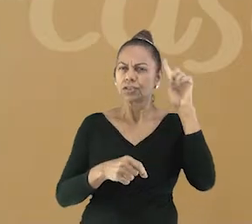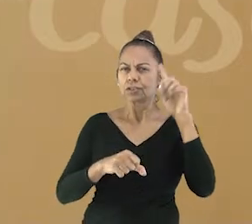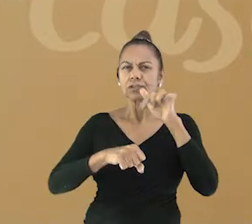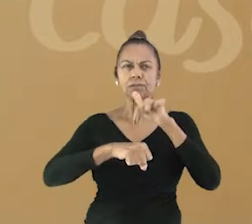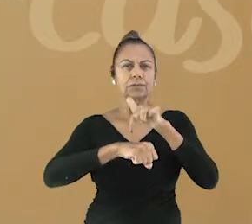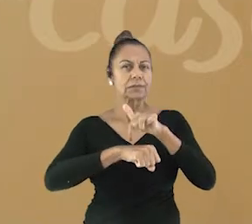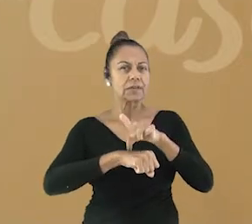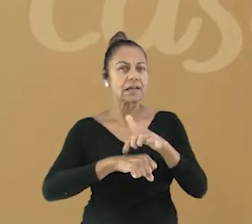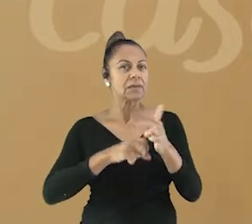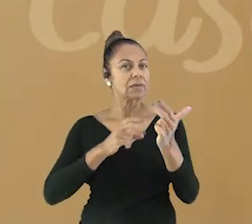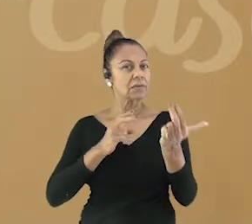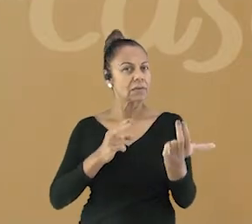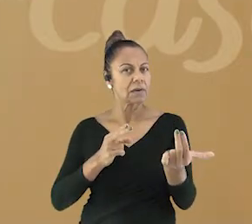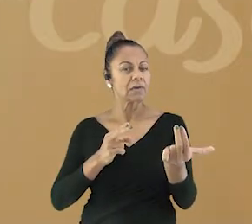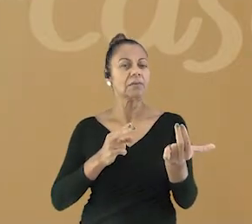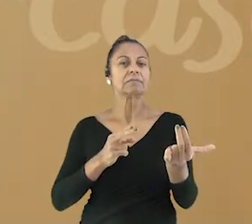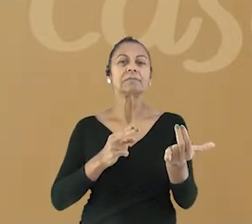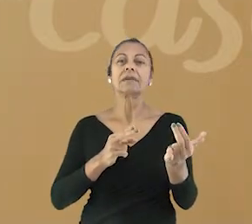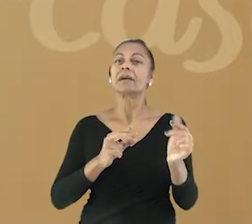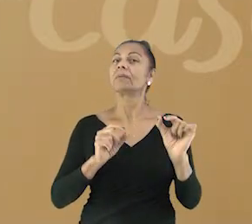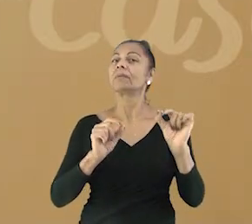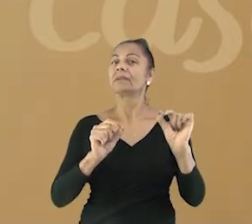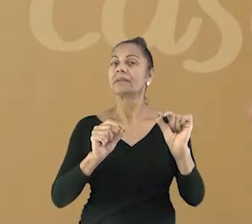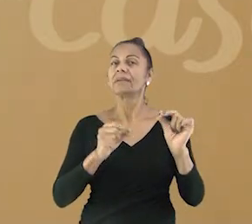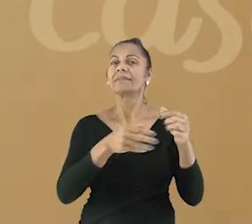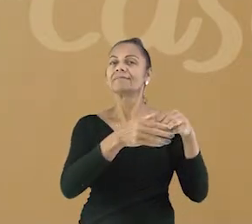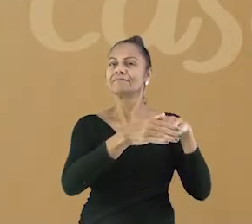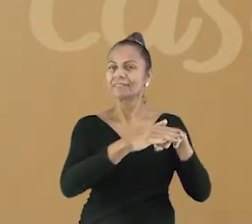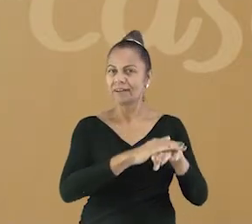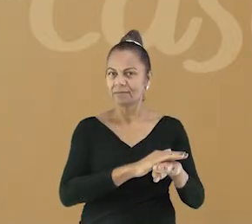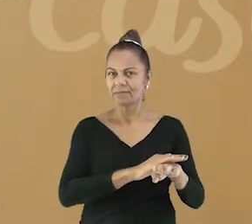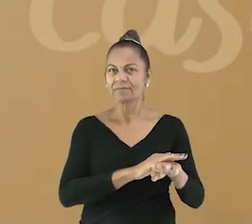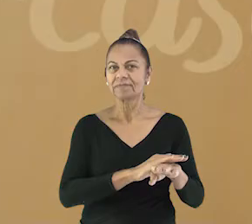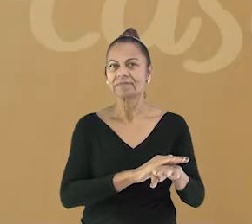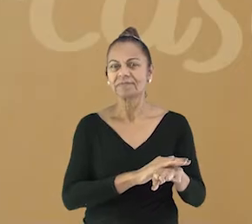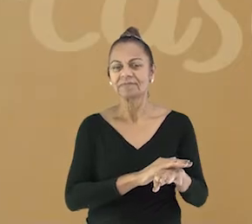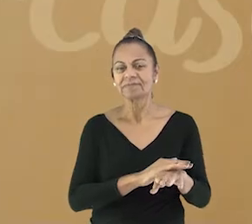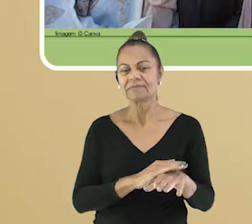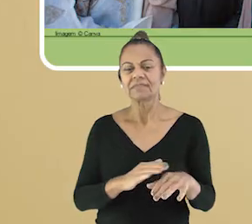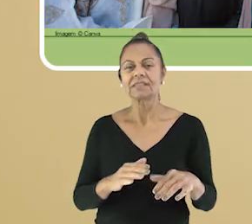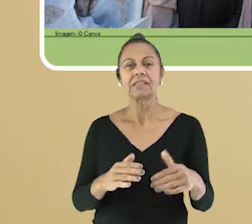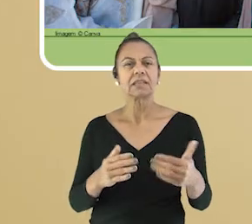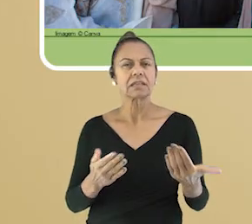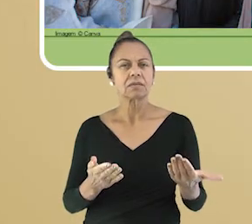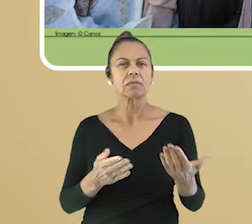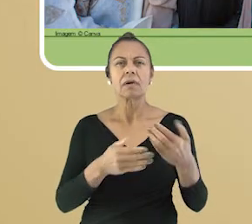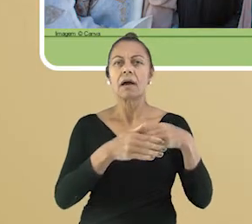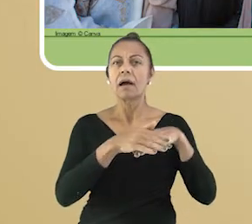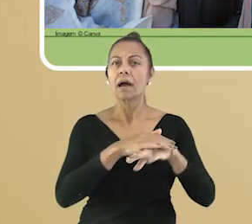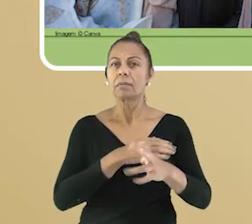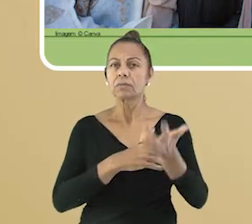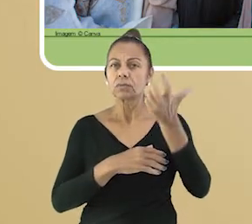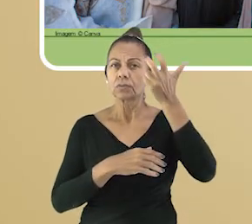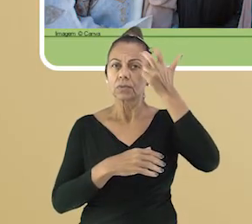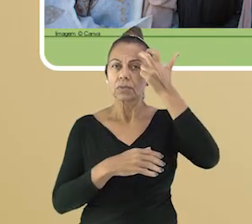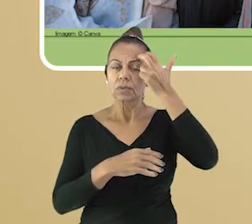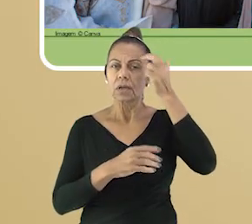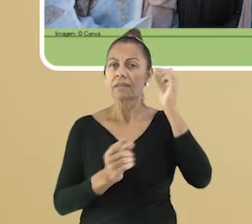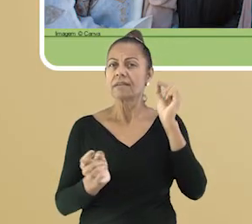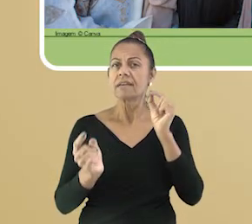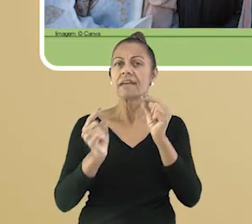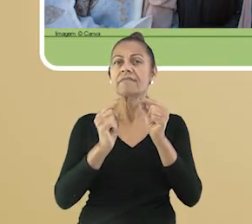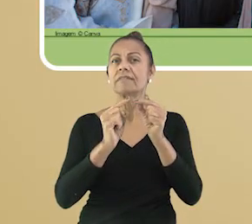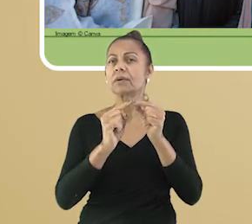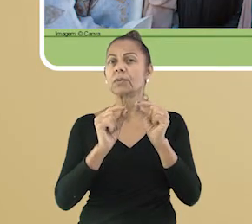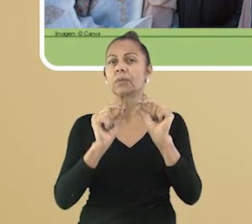todo dia, no mesmo horário ou do mesmo jeito, isso é um hábito. Já quando falamos de hábito